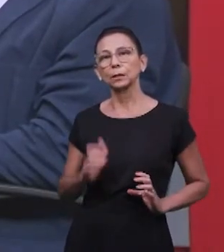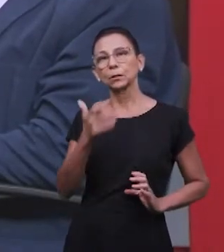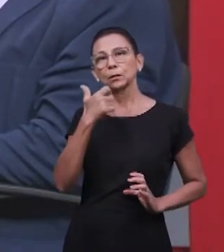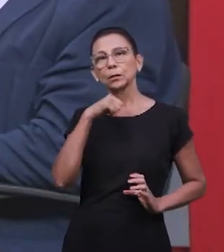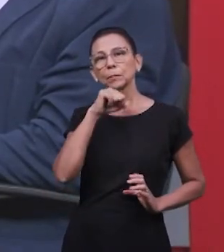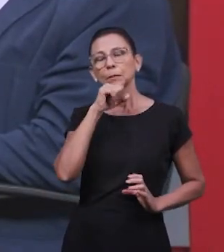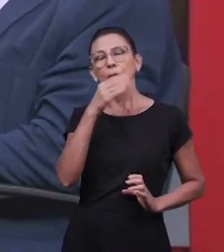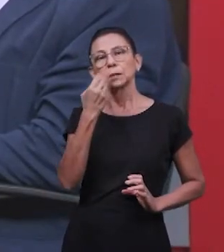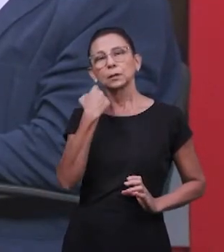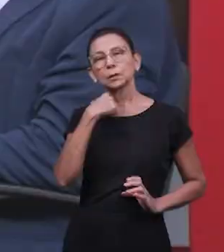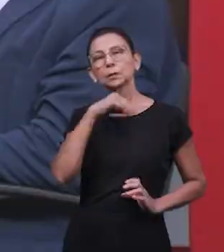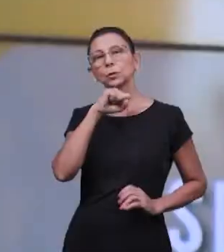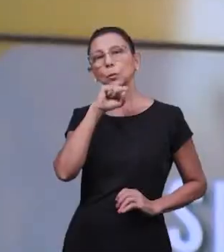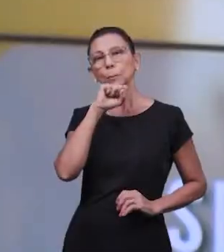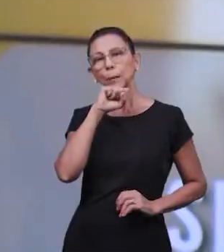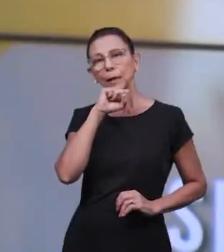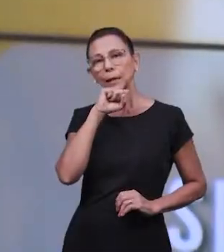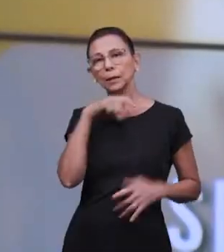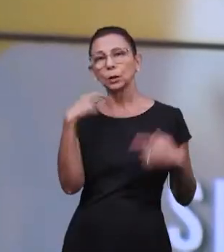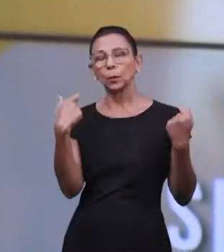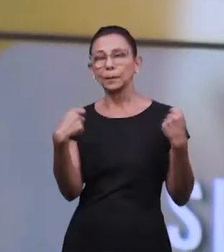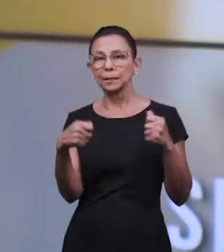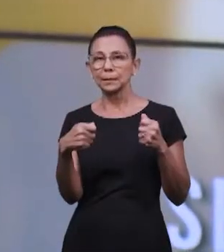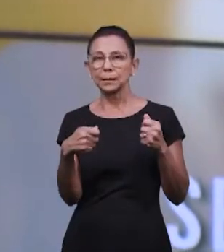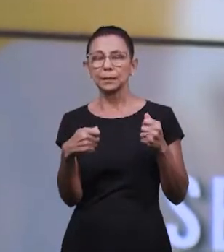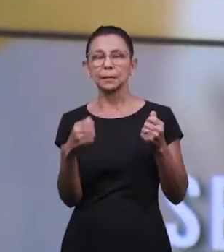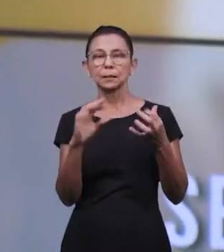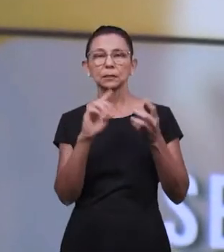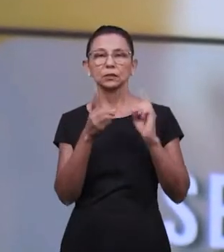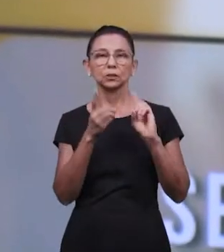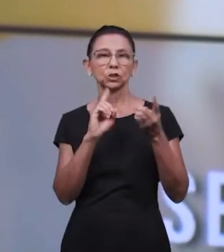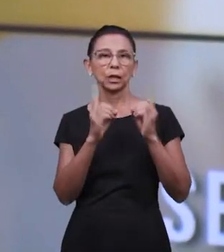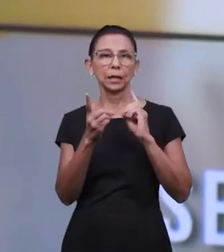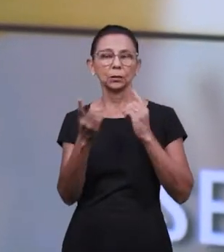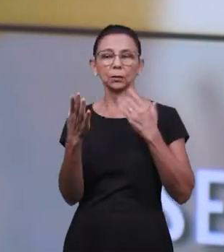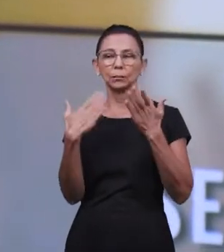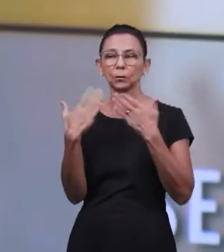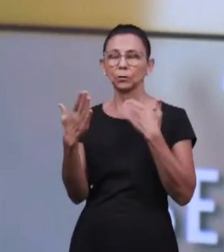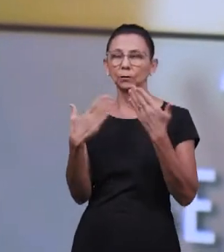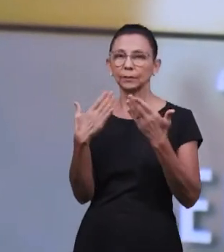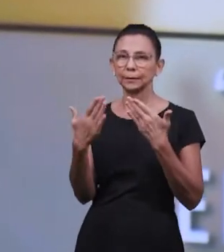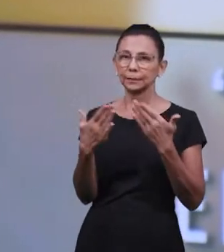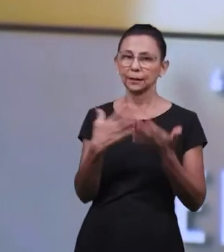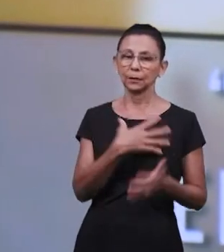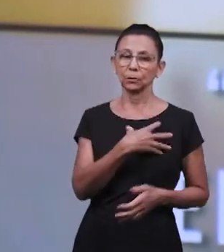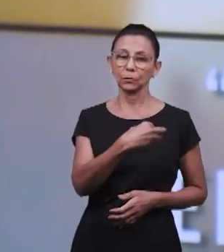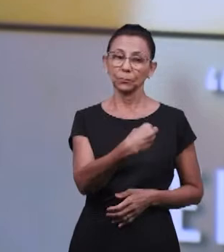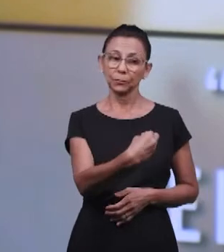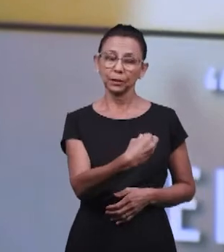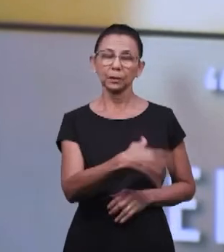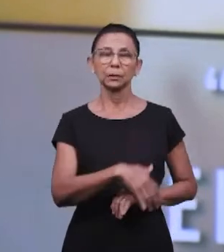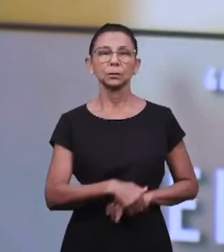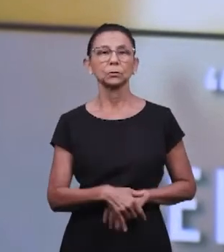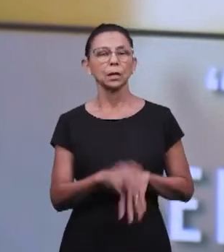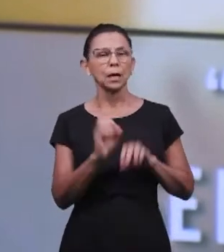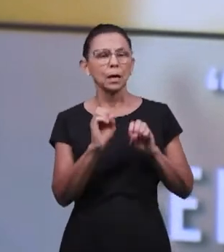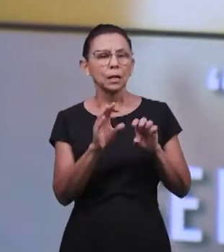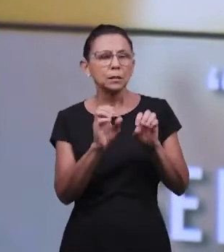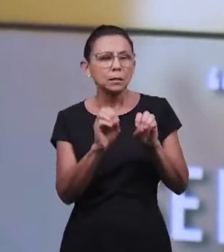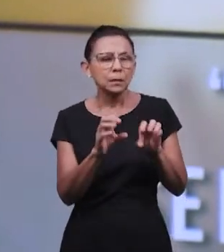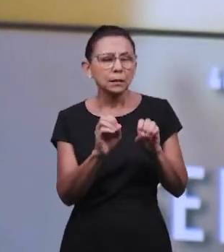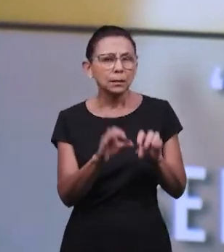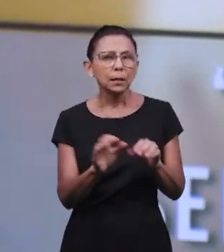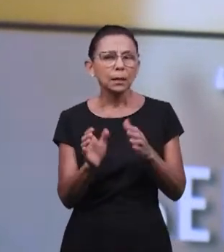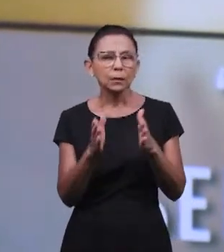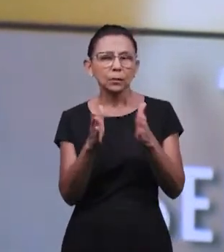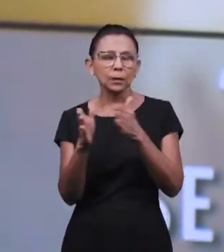recursos. O diálogo que a Kézia falou, de nós sempre conversarmos com os nossos filhos, de instruirmos é um recurso, mas o